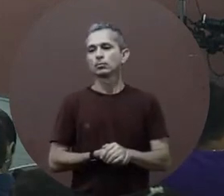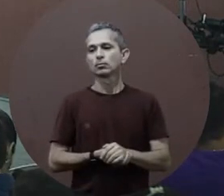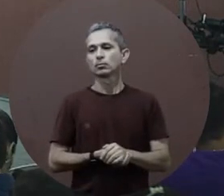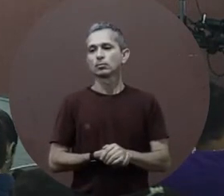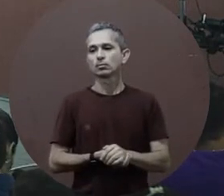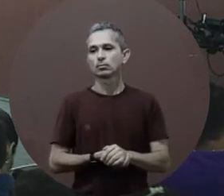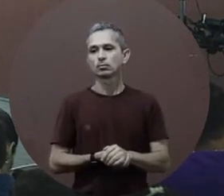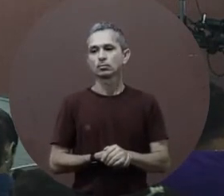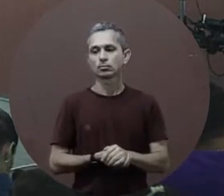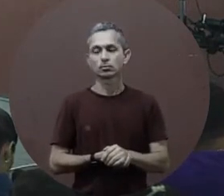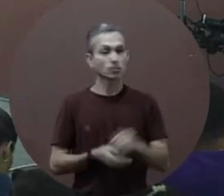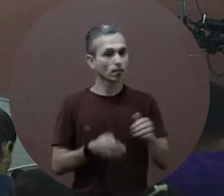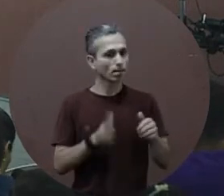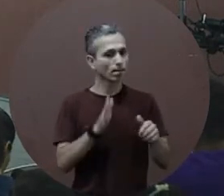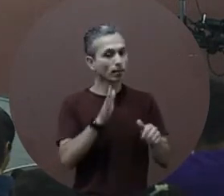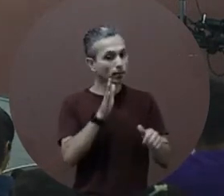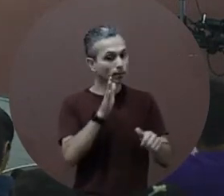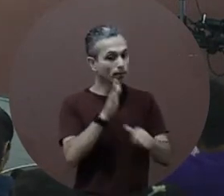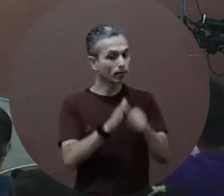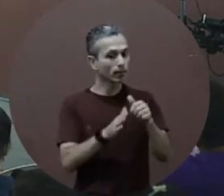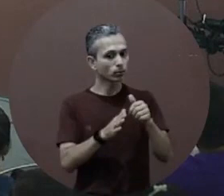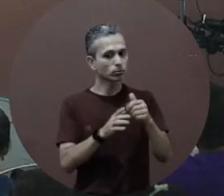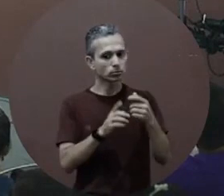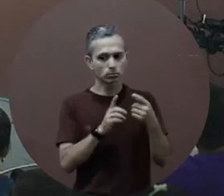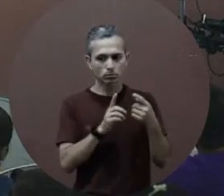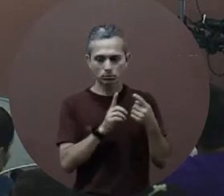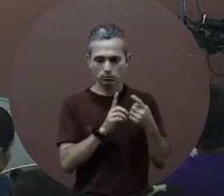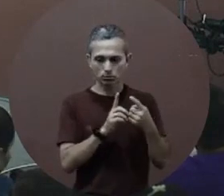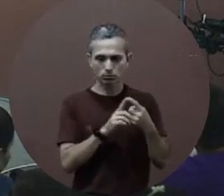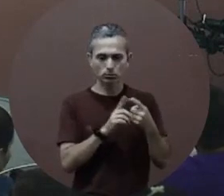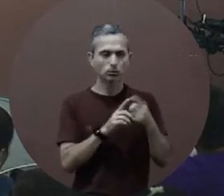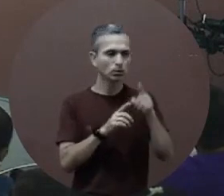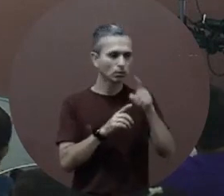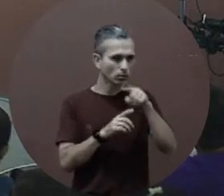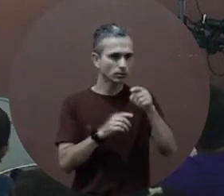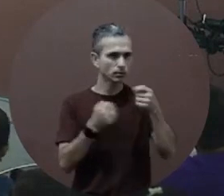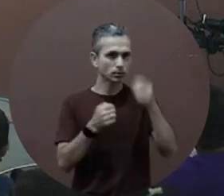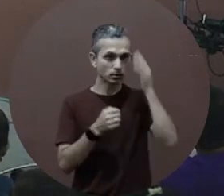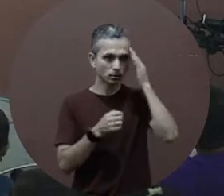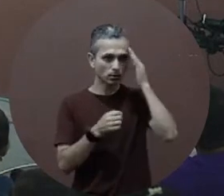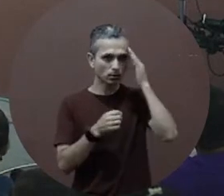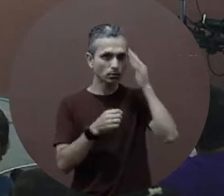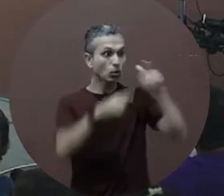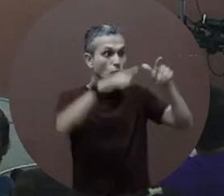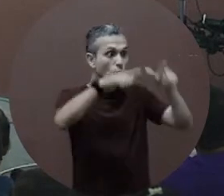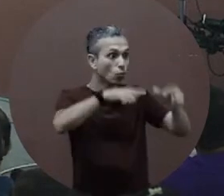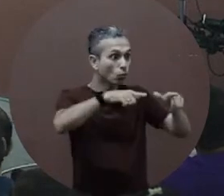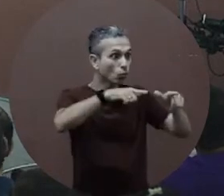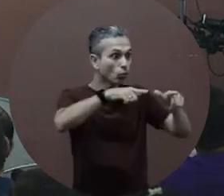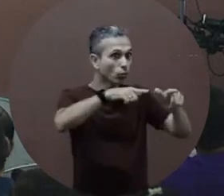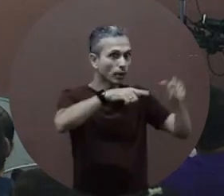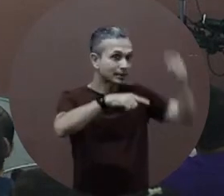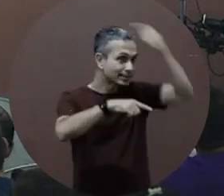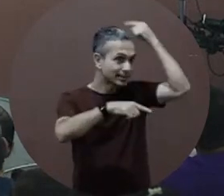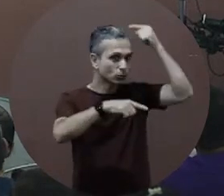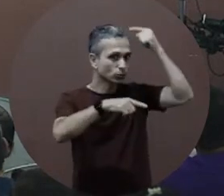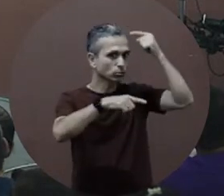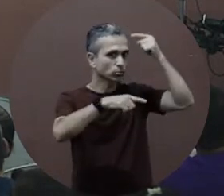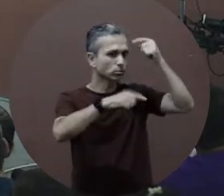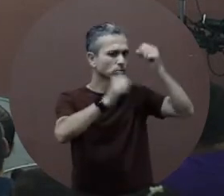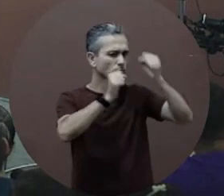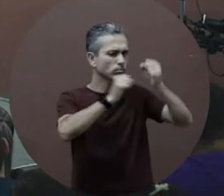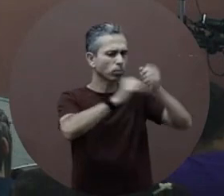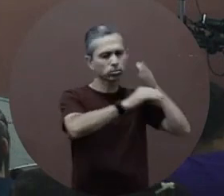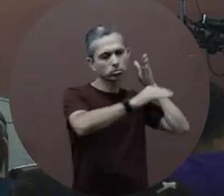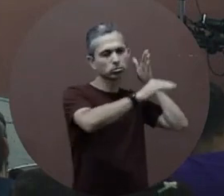Primeiro o convite de você, primeiro você entender que você tem um santo dos santos para adentrar. Que foi conquistado